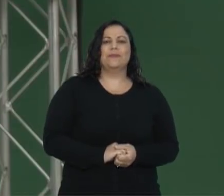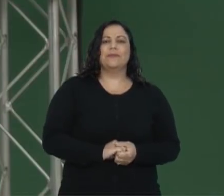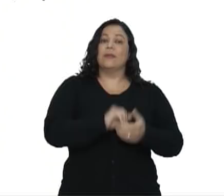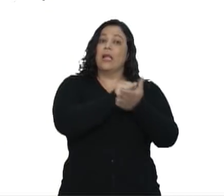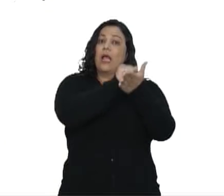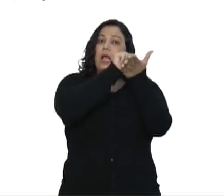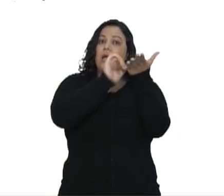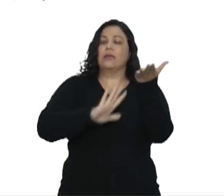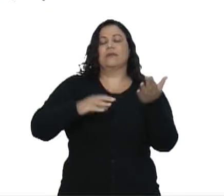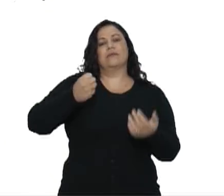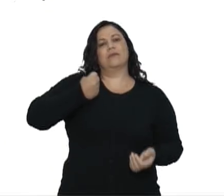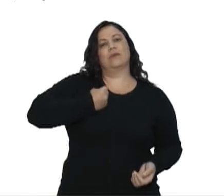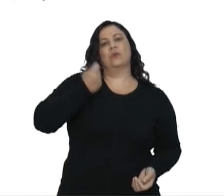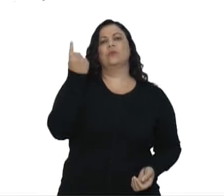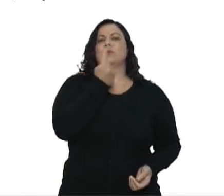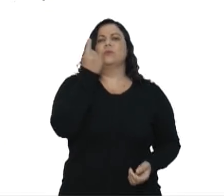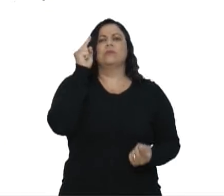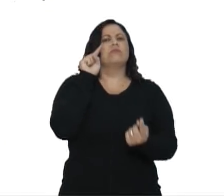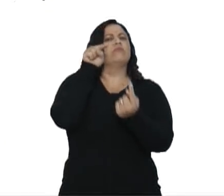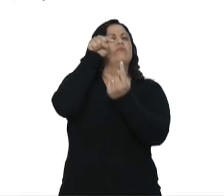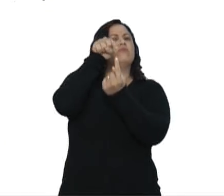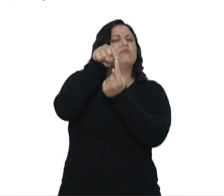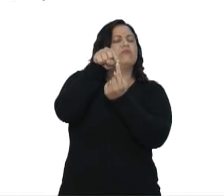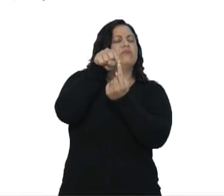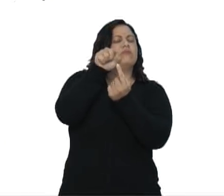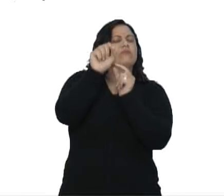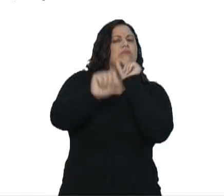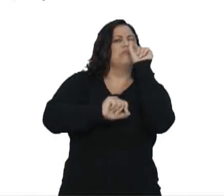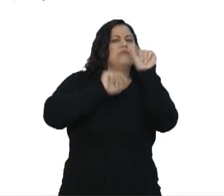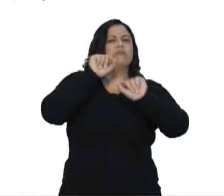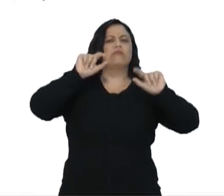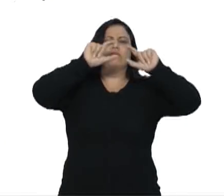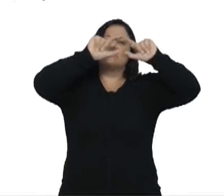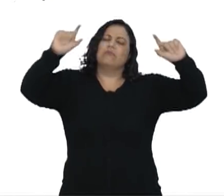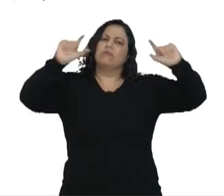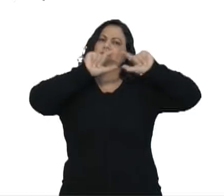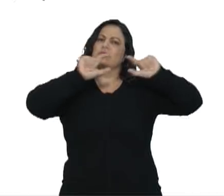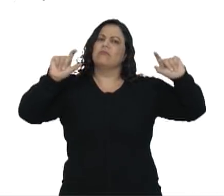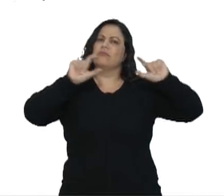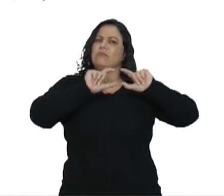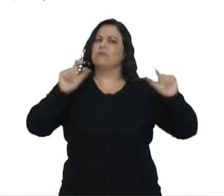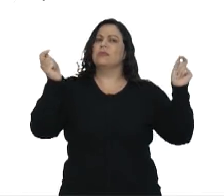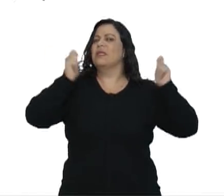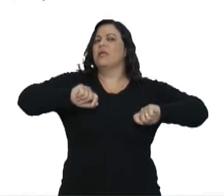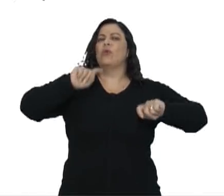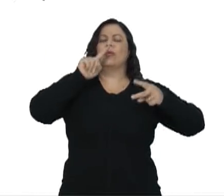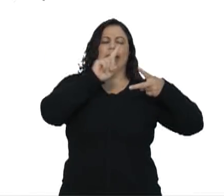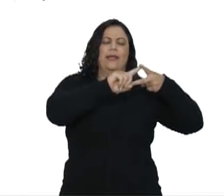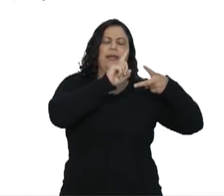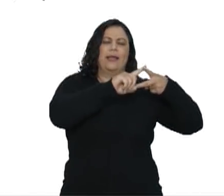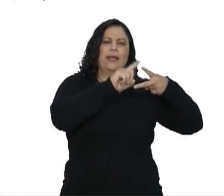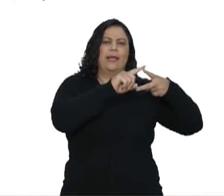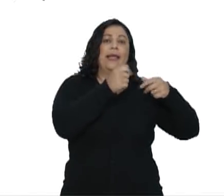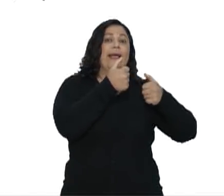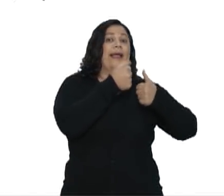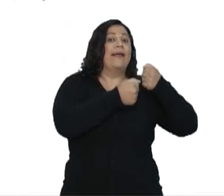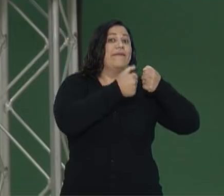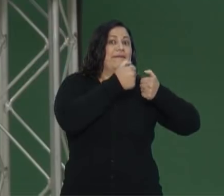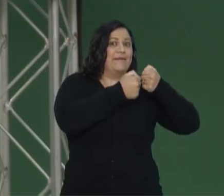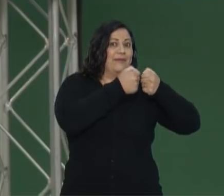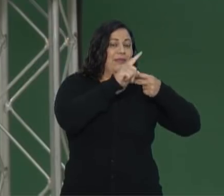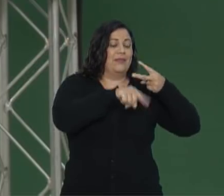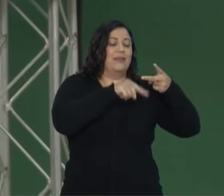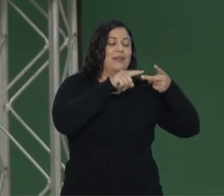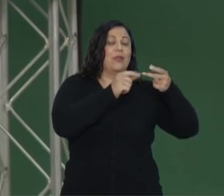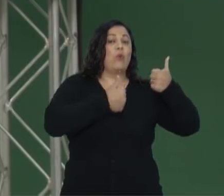1. Indique se o fenômeno descrito em cada frase é uma transformação física ou química. Então esse exercício,